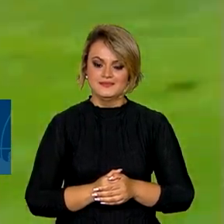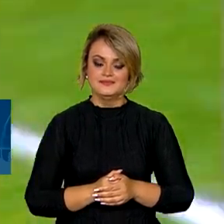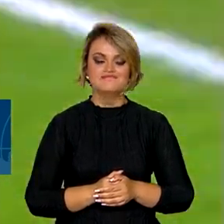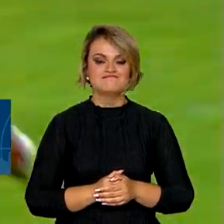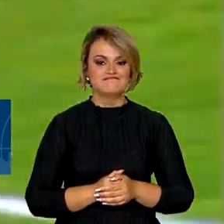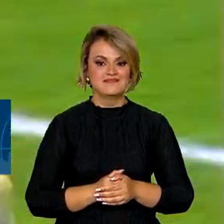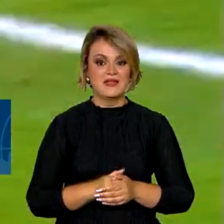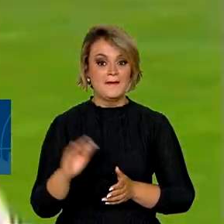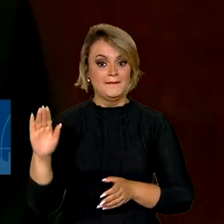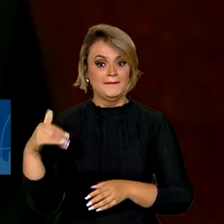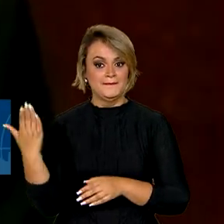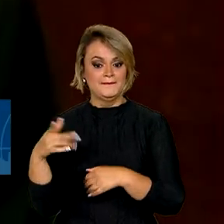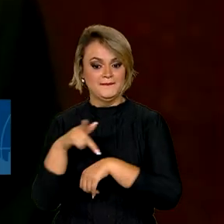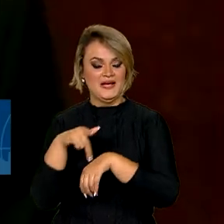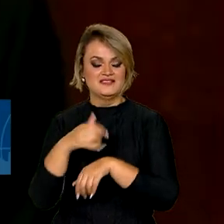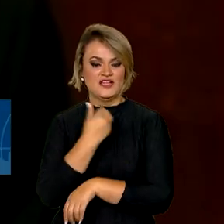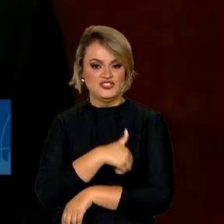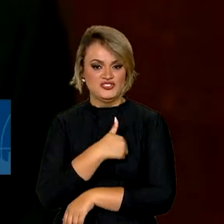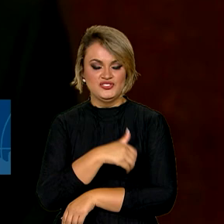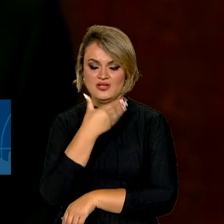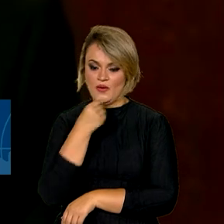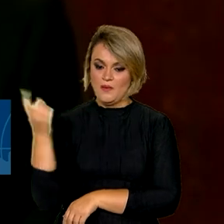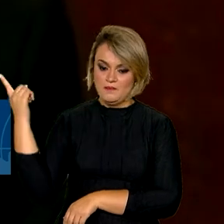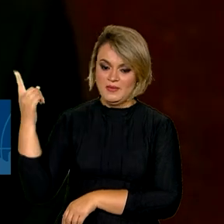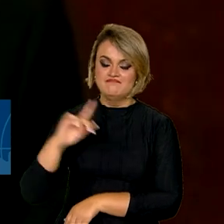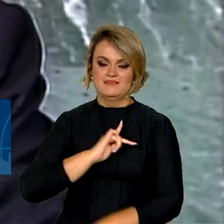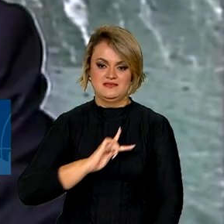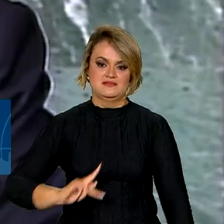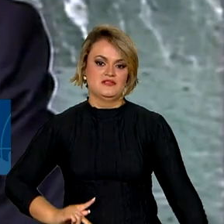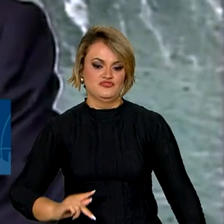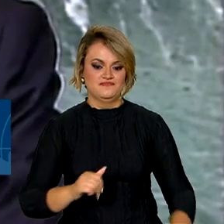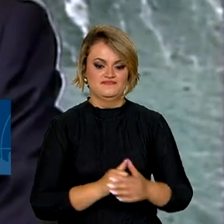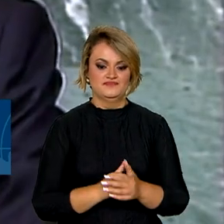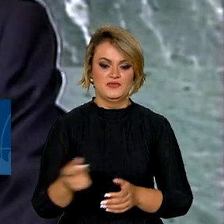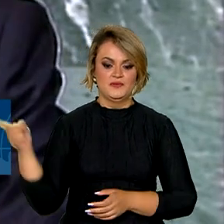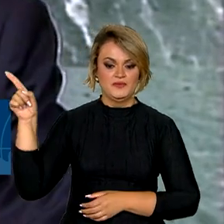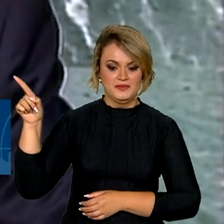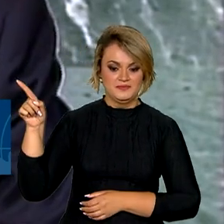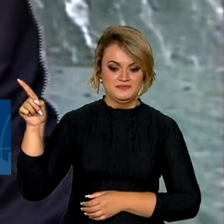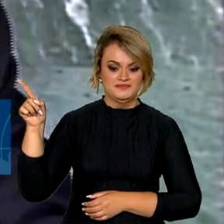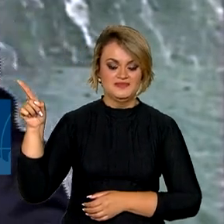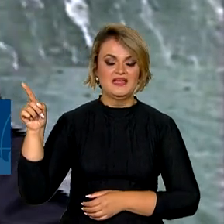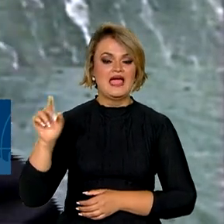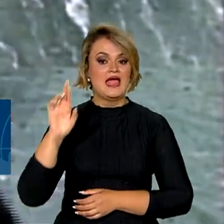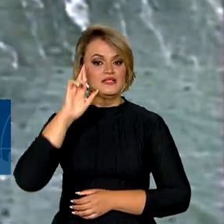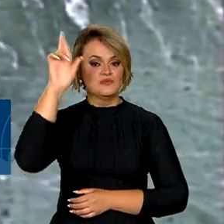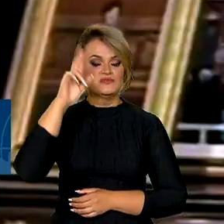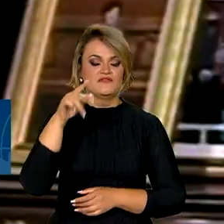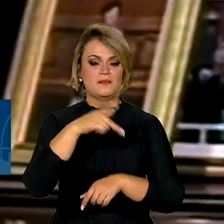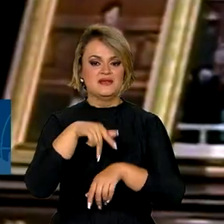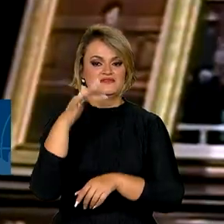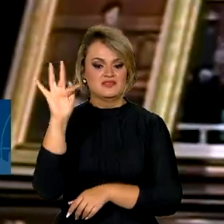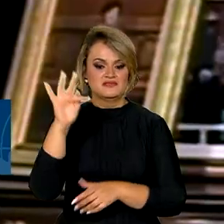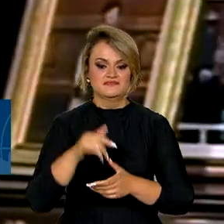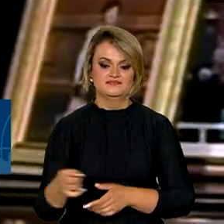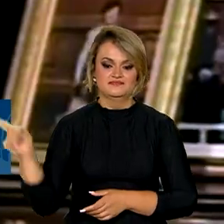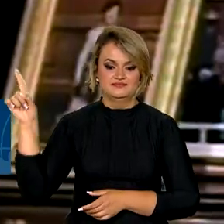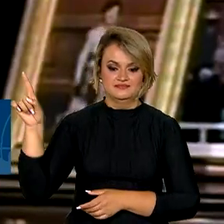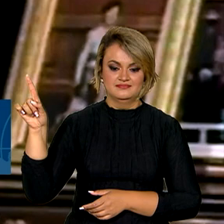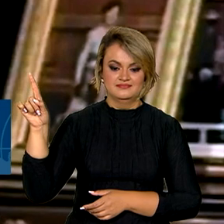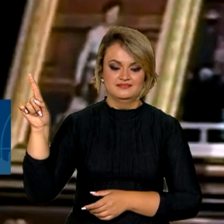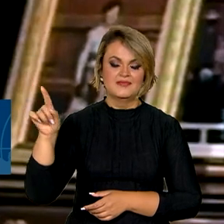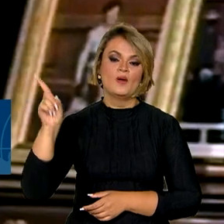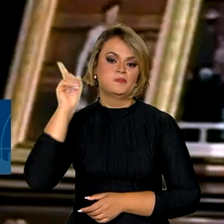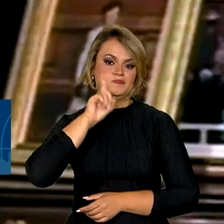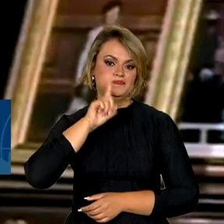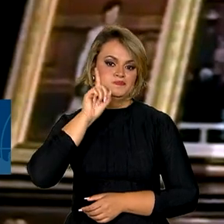Na vizinha Argentina, Néstor Kirchner era o presidente. Jacques Chirac administrava a França. E George W.